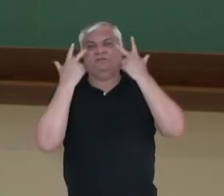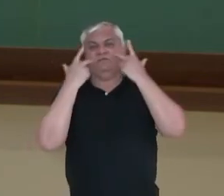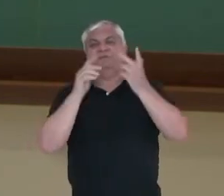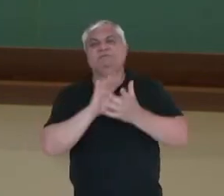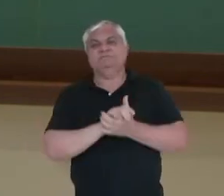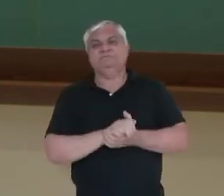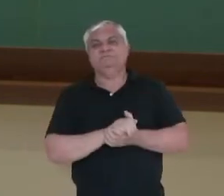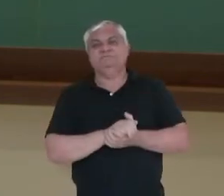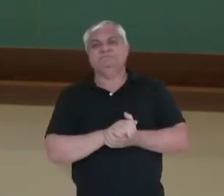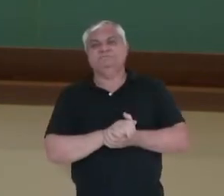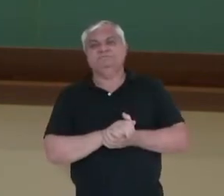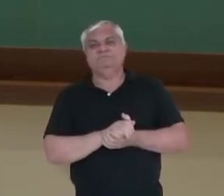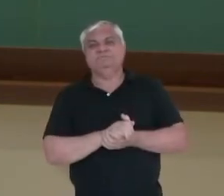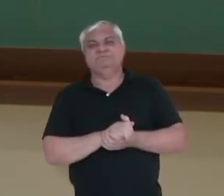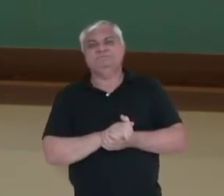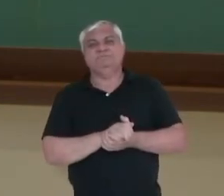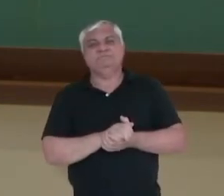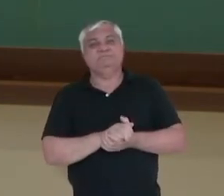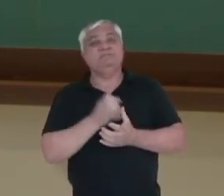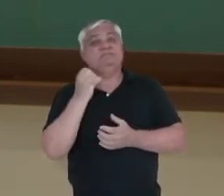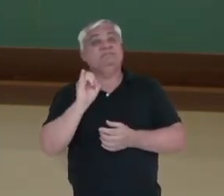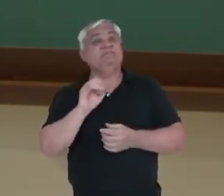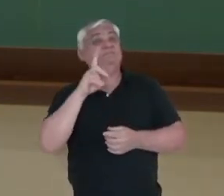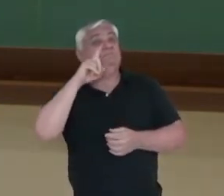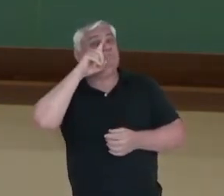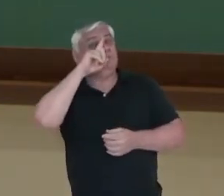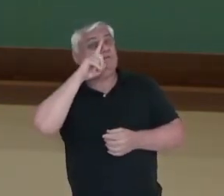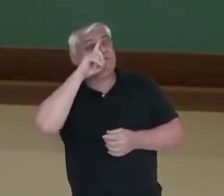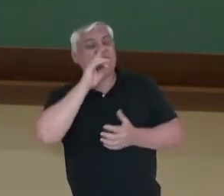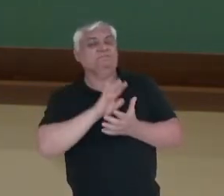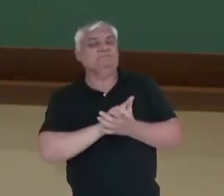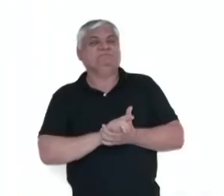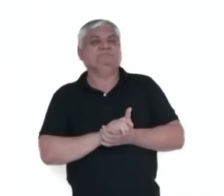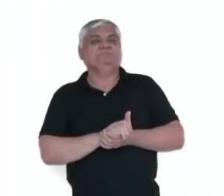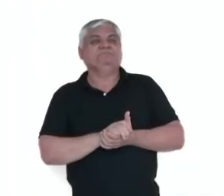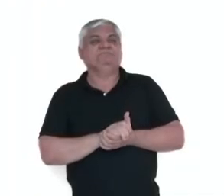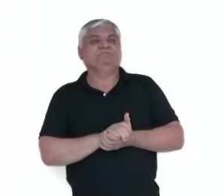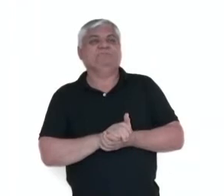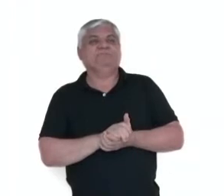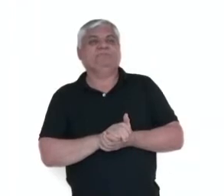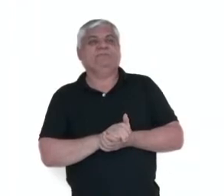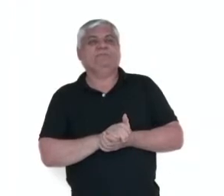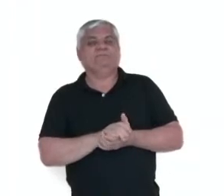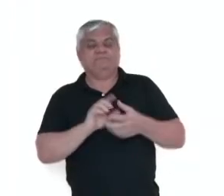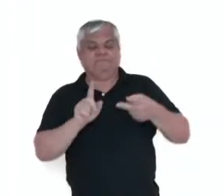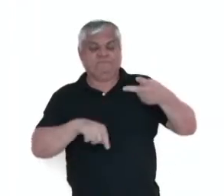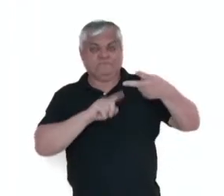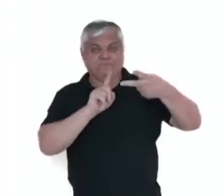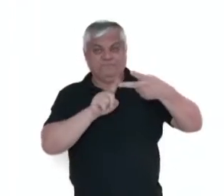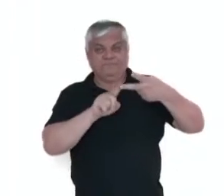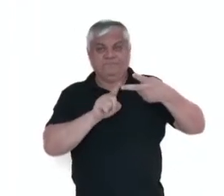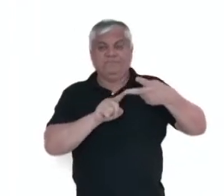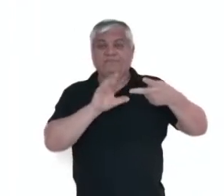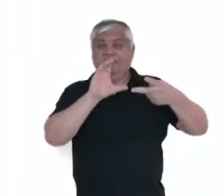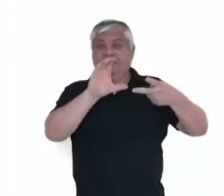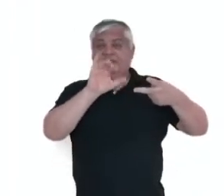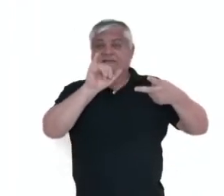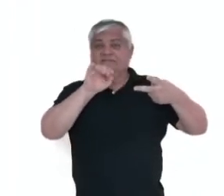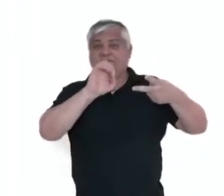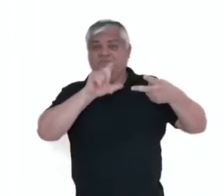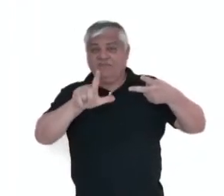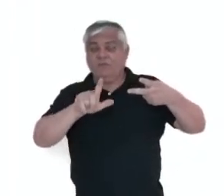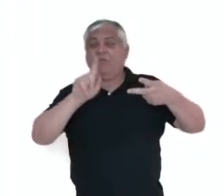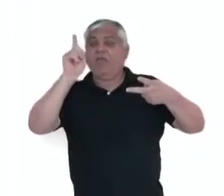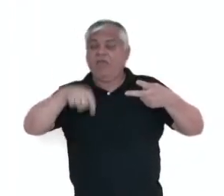eles estariam em perigo, de acordo com o Locke. O Estado civil é, então, formado consensualmente pelo